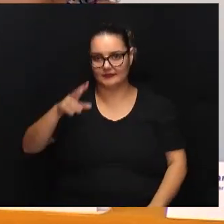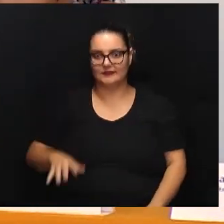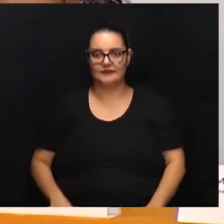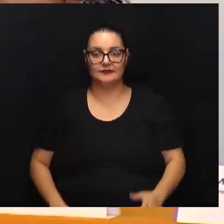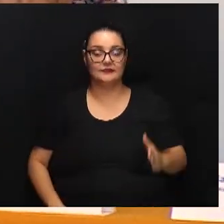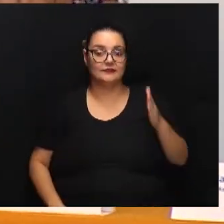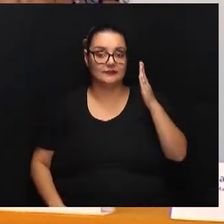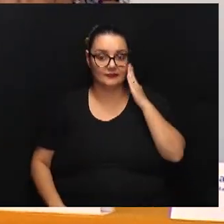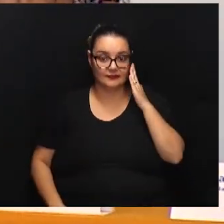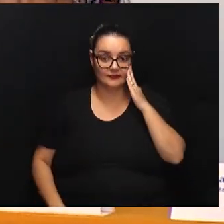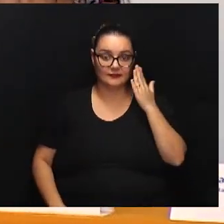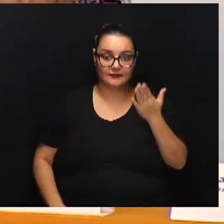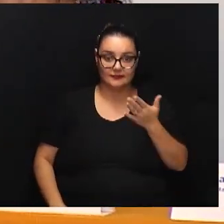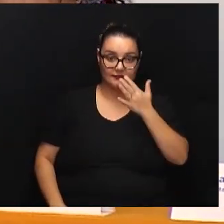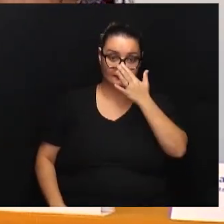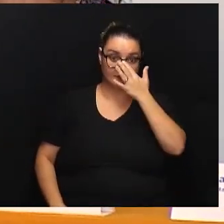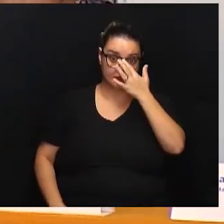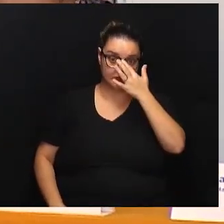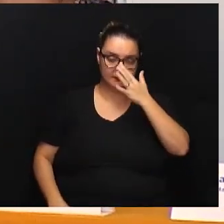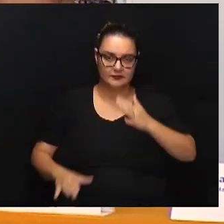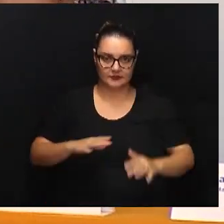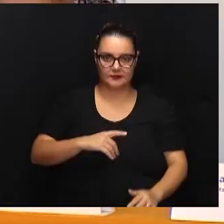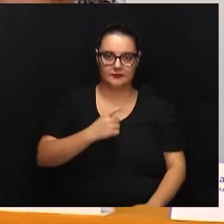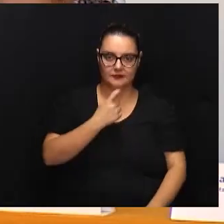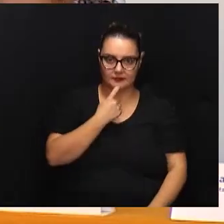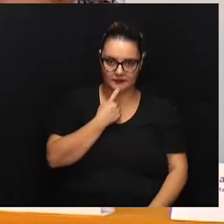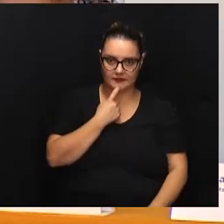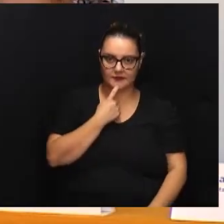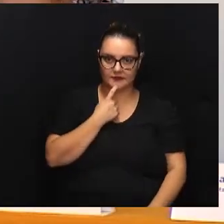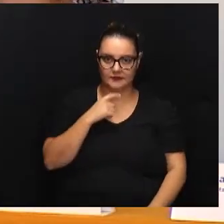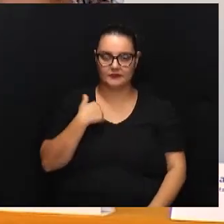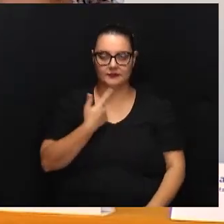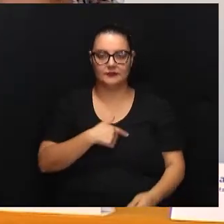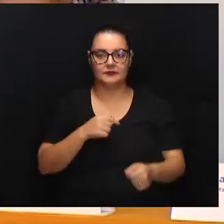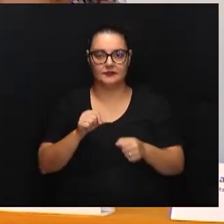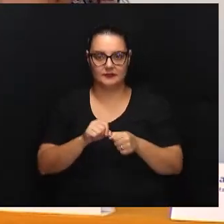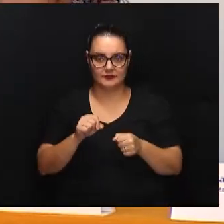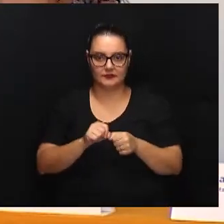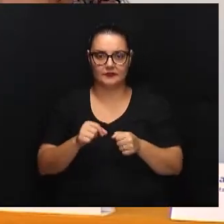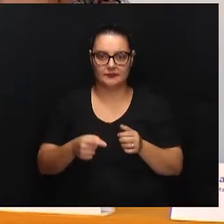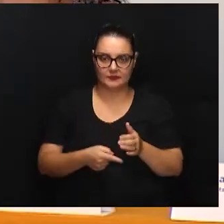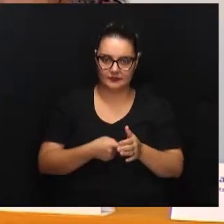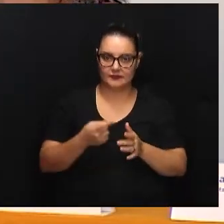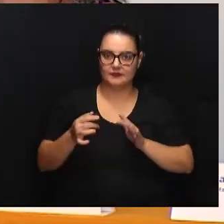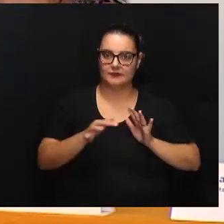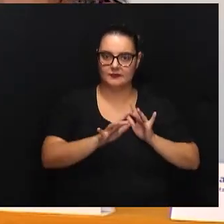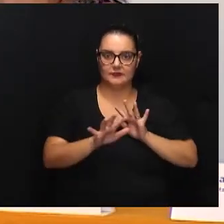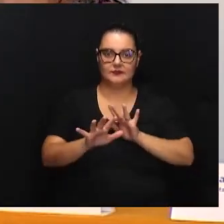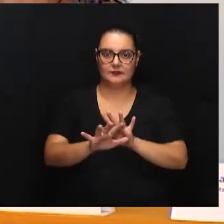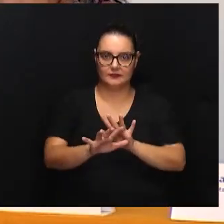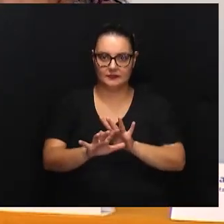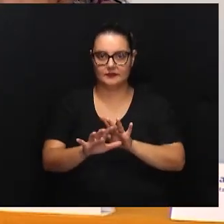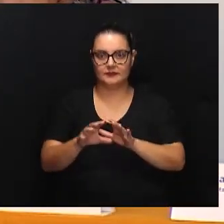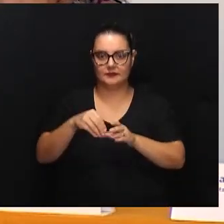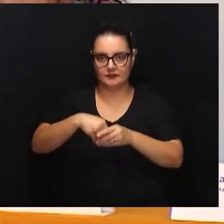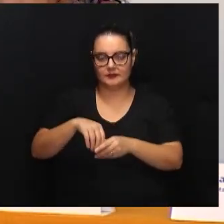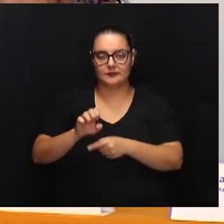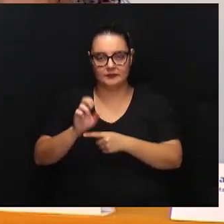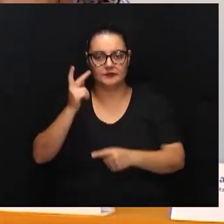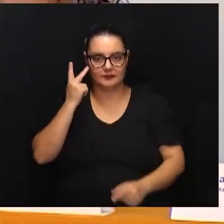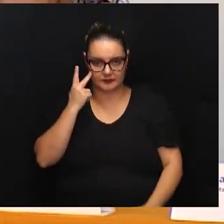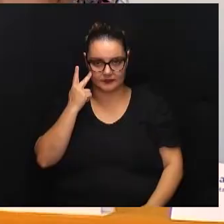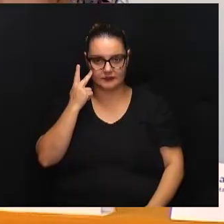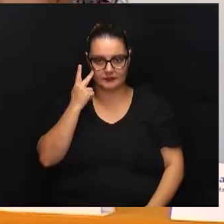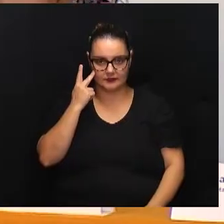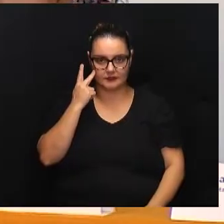dentro do registro da história, entender que Campinas, nós fizemos a primeira